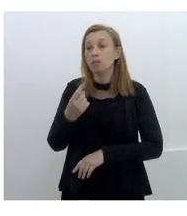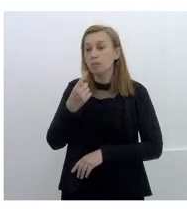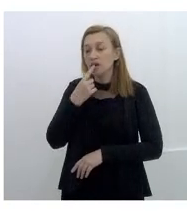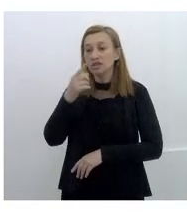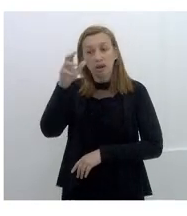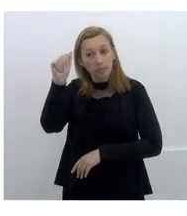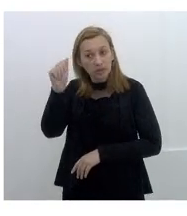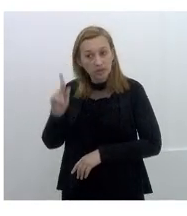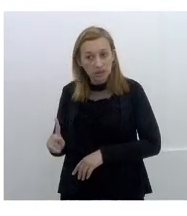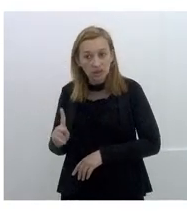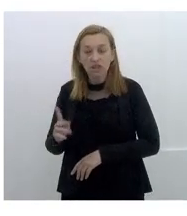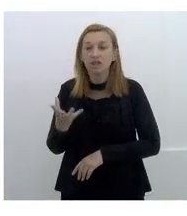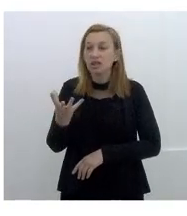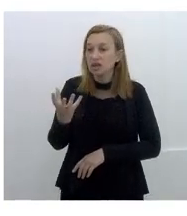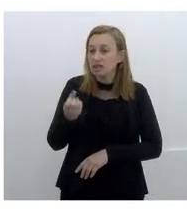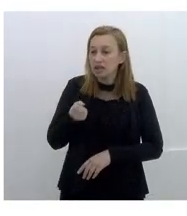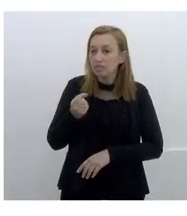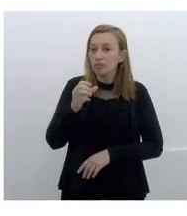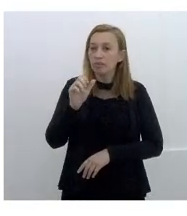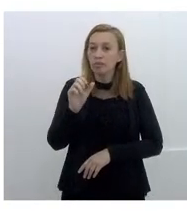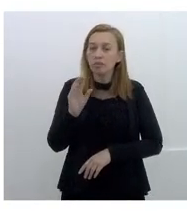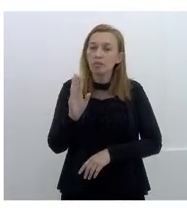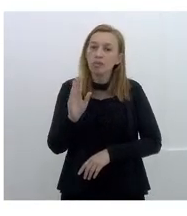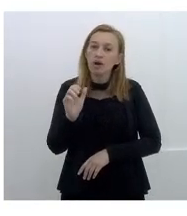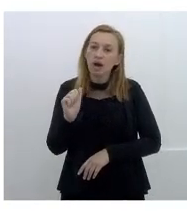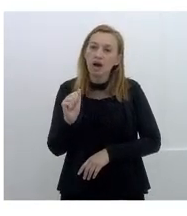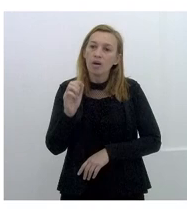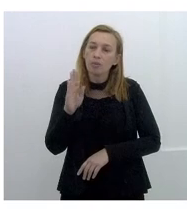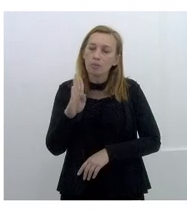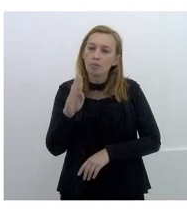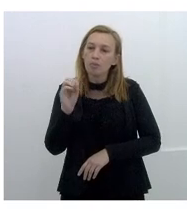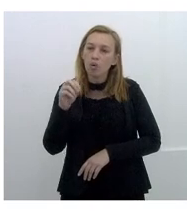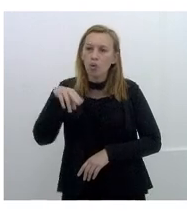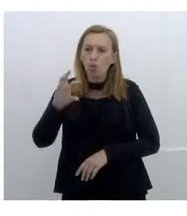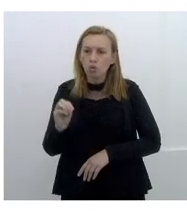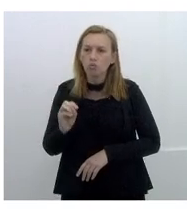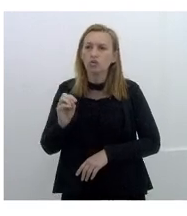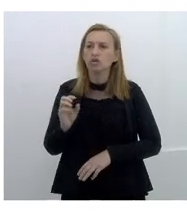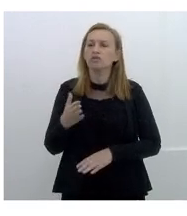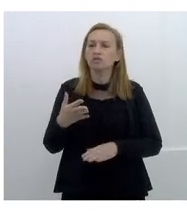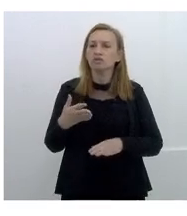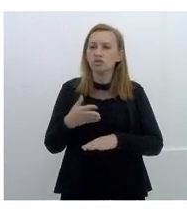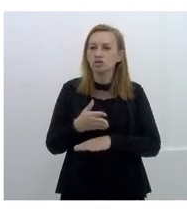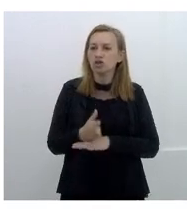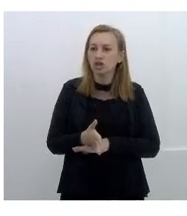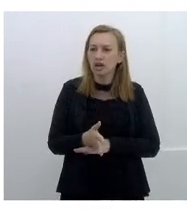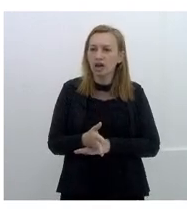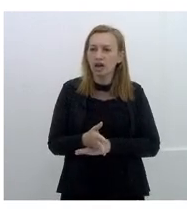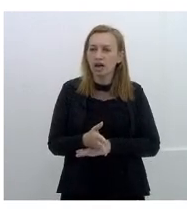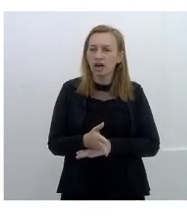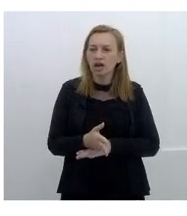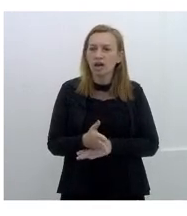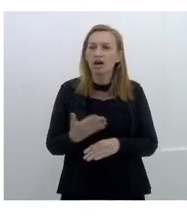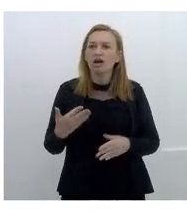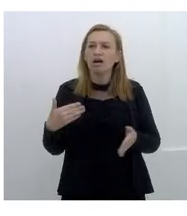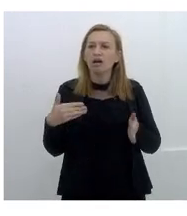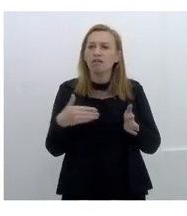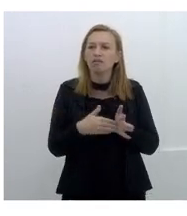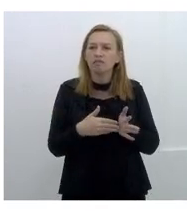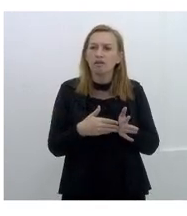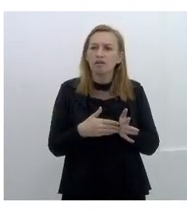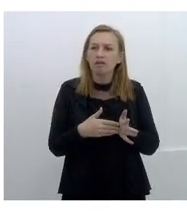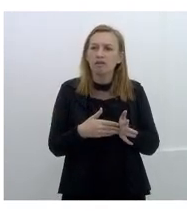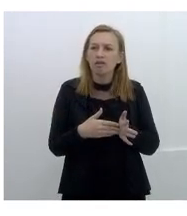aquelas pessoas que recebem abono aquelas pessoas que vão atingir as condições até